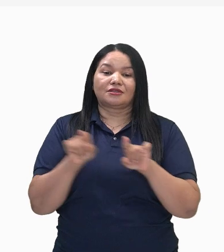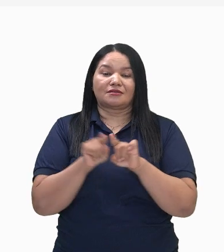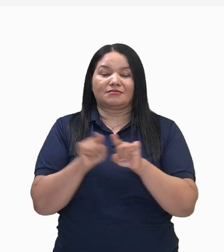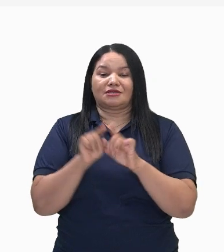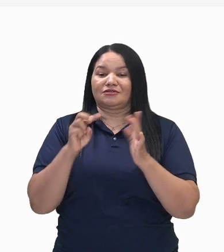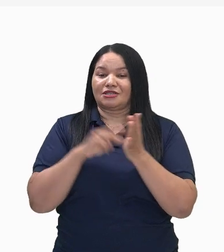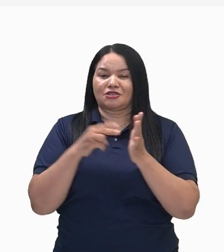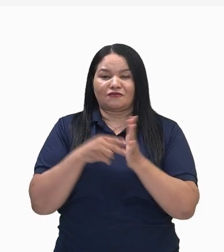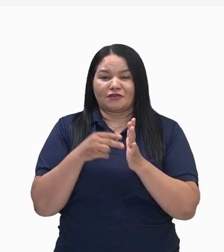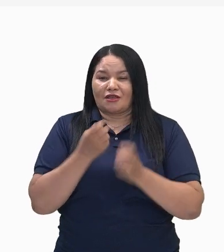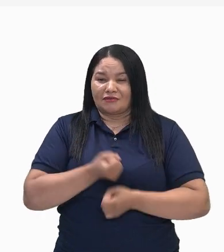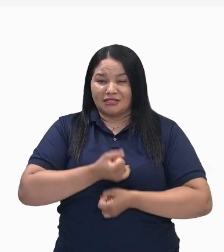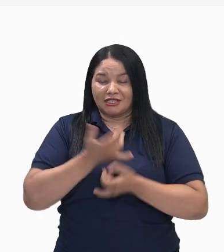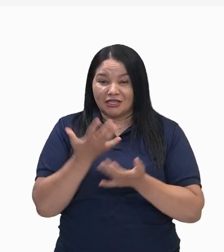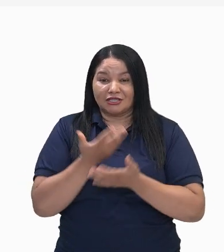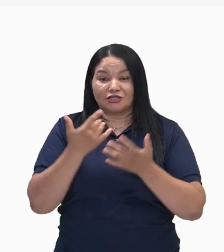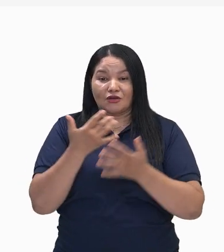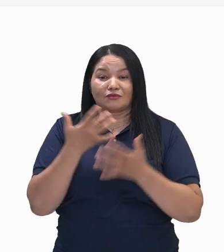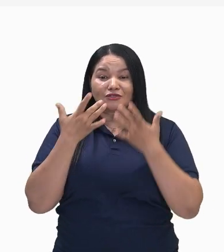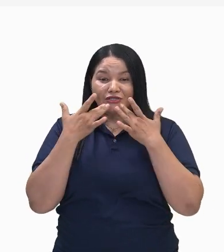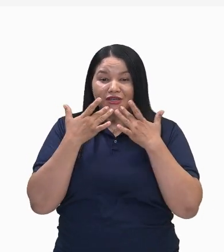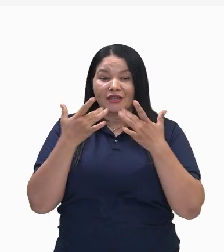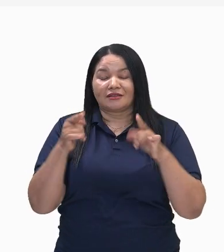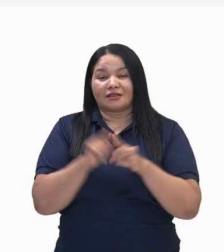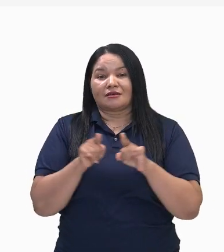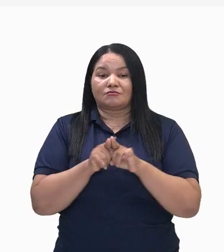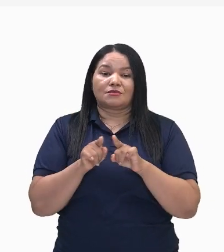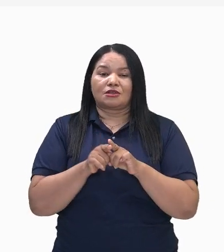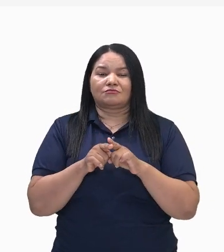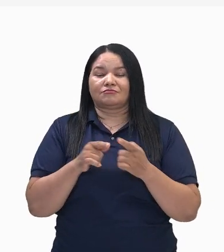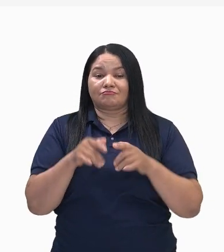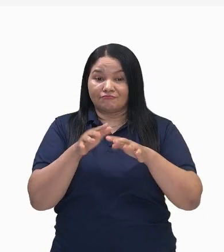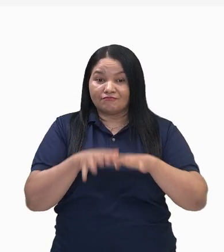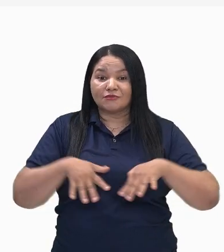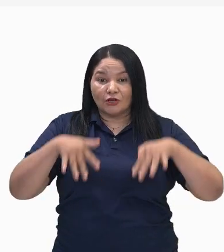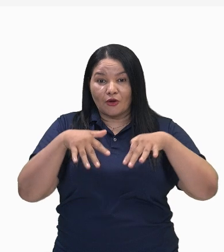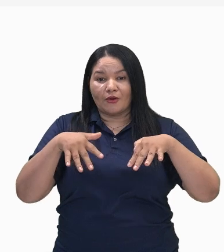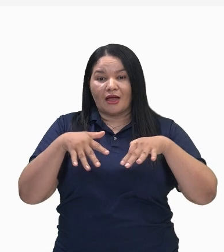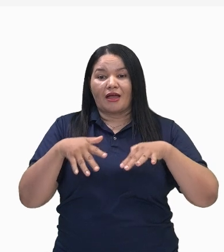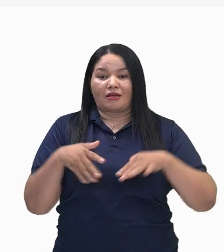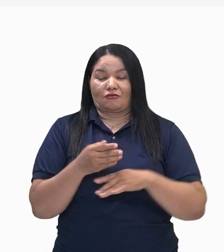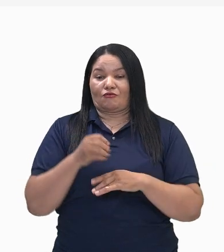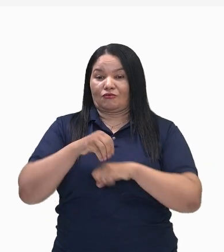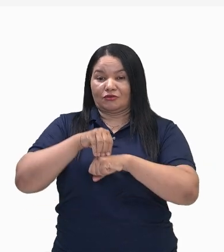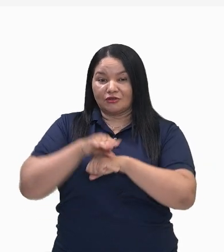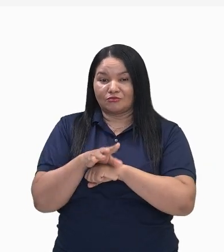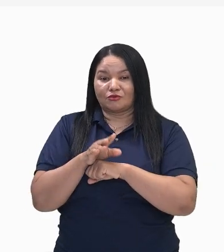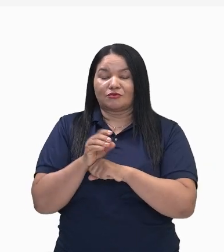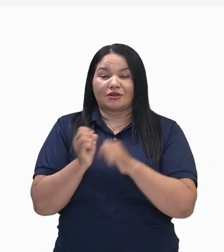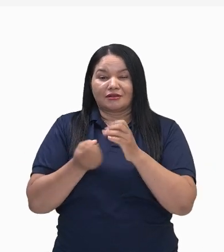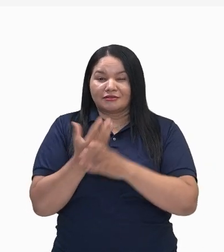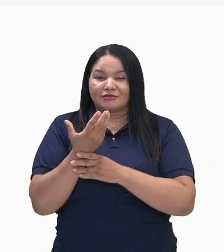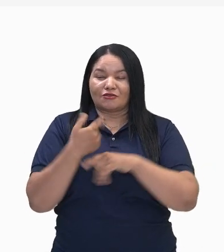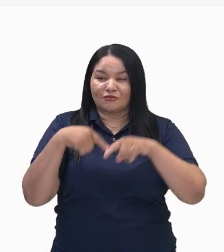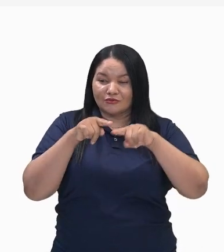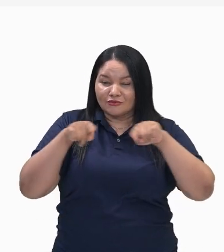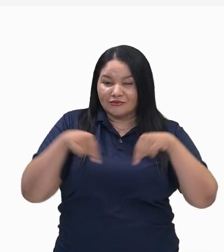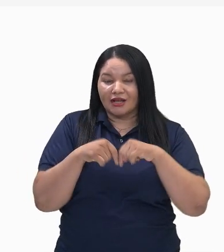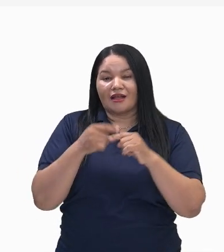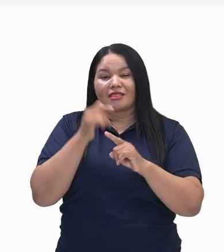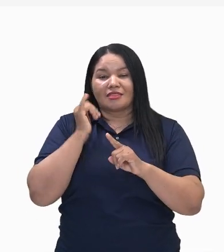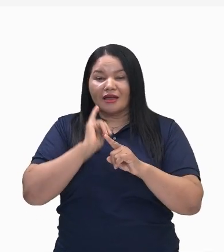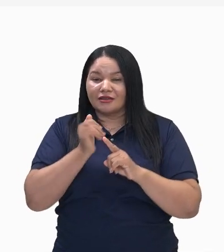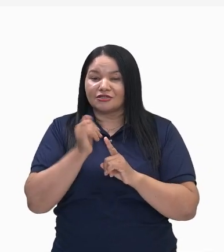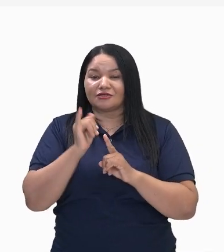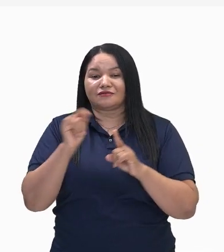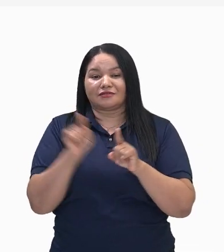significado a uma encenação teatral ou uma performática. Eles contribuem para a construção da atmosfera, da narrativa